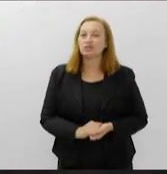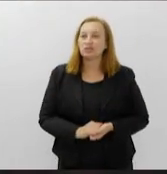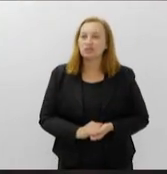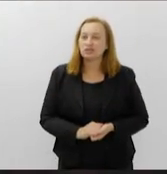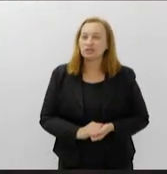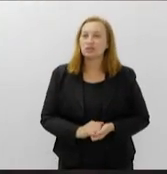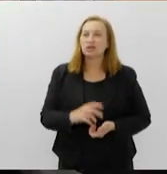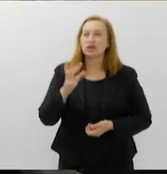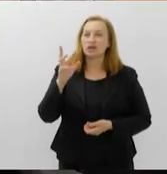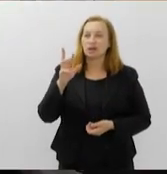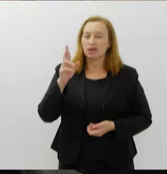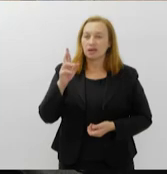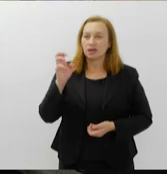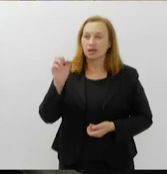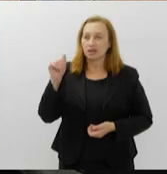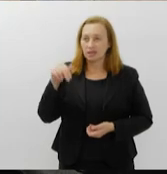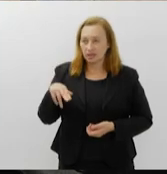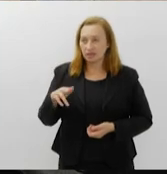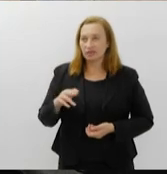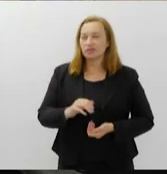Jordi.